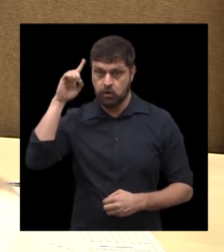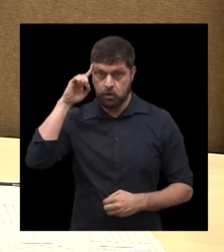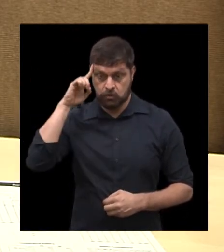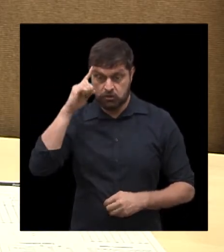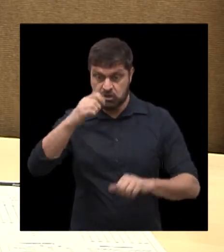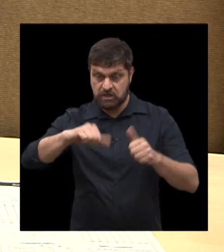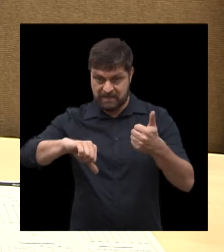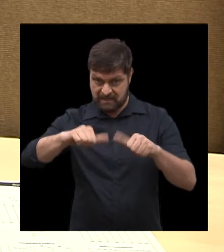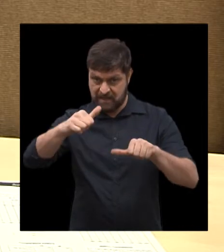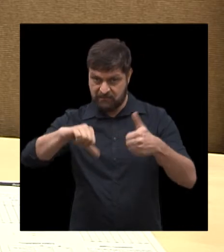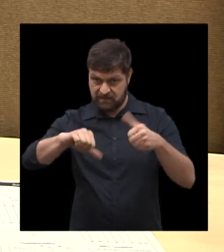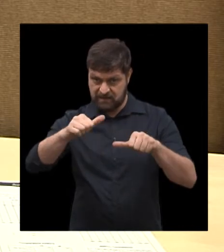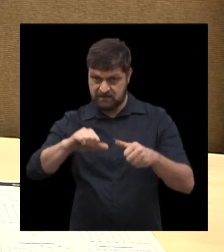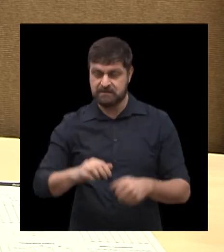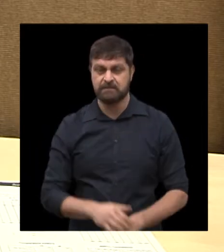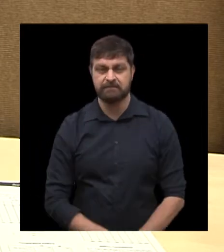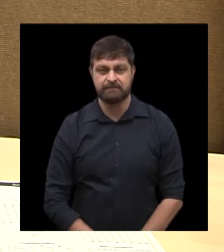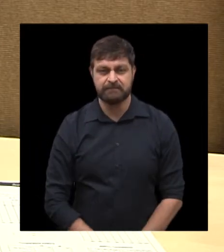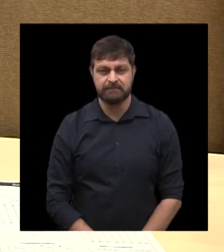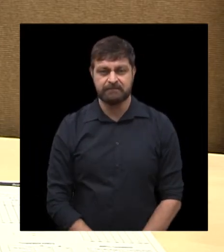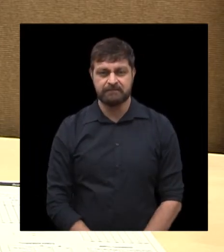antes da realização do exame.